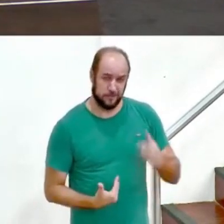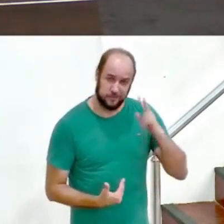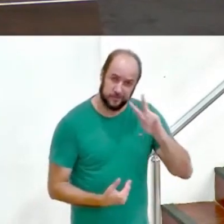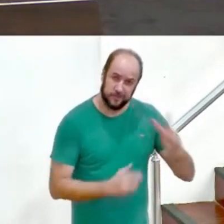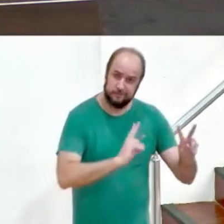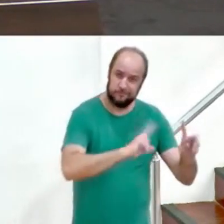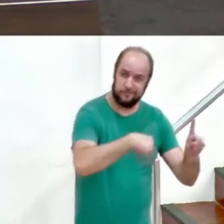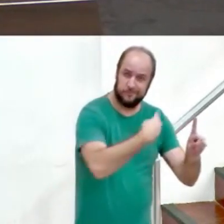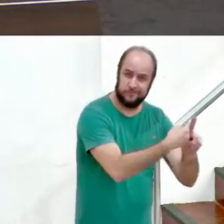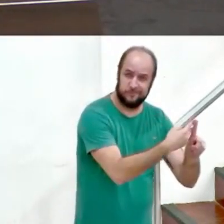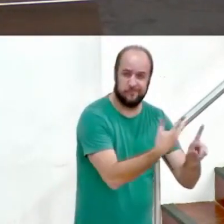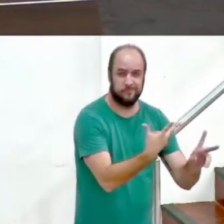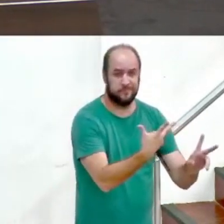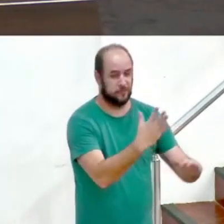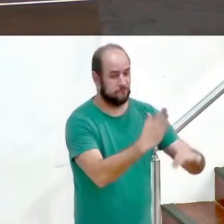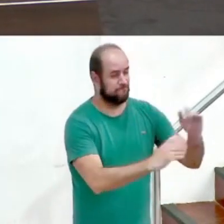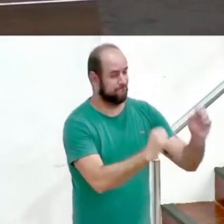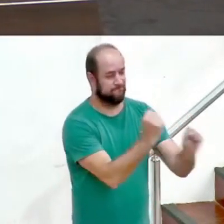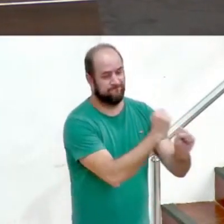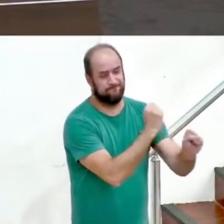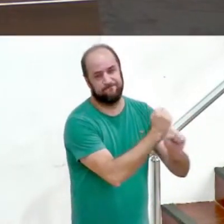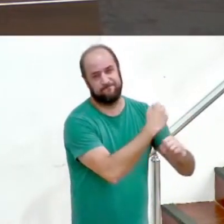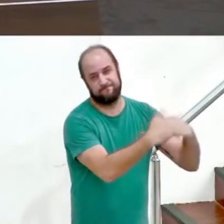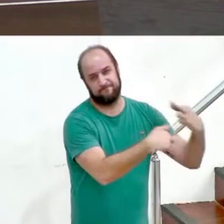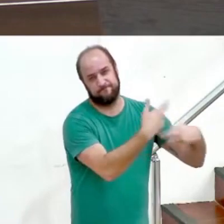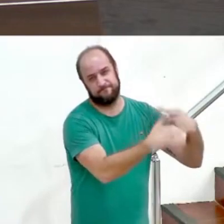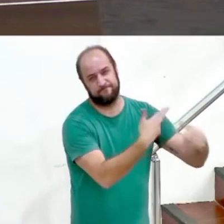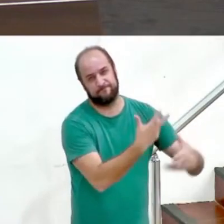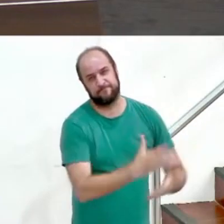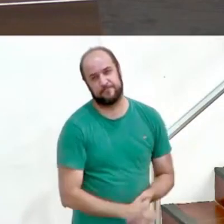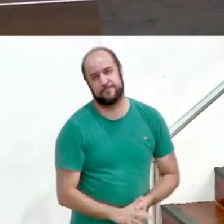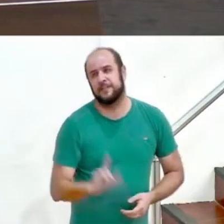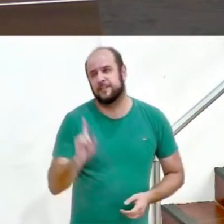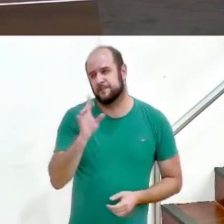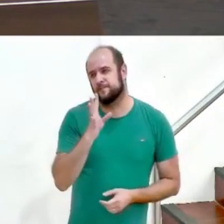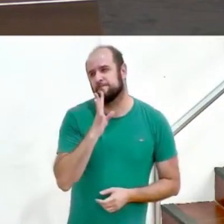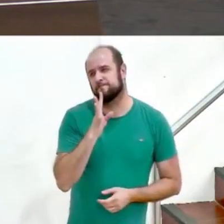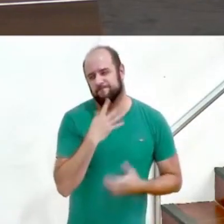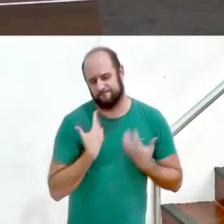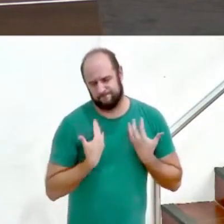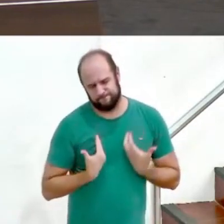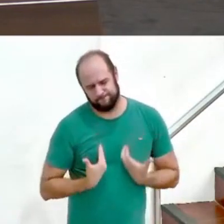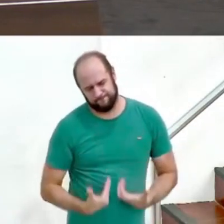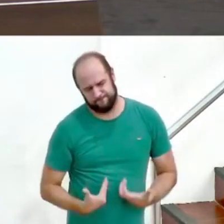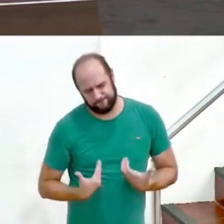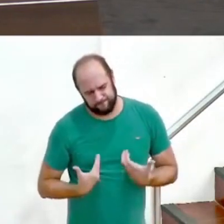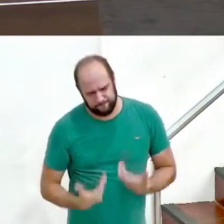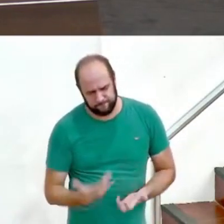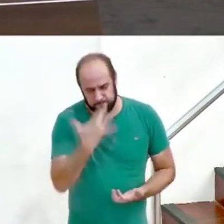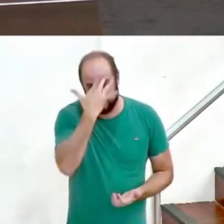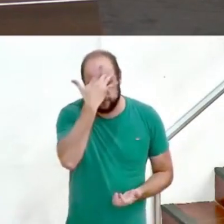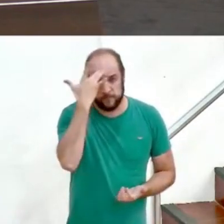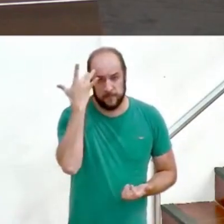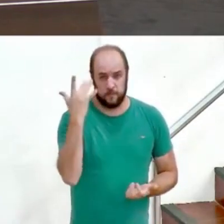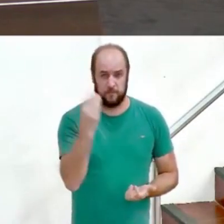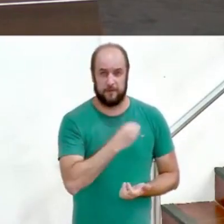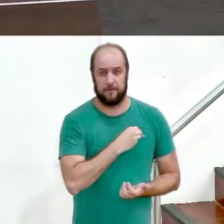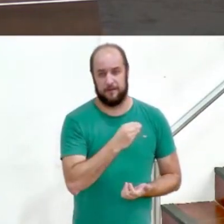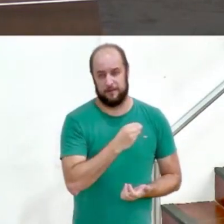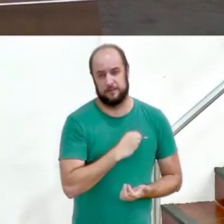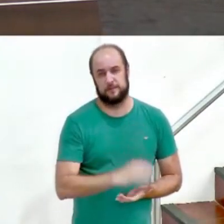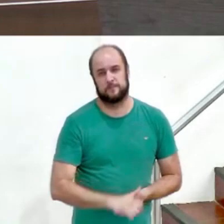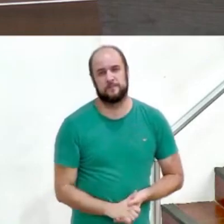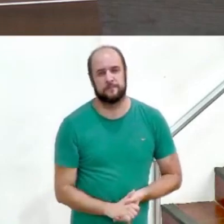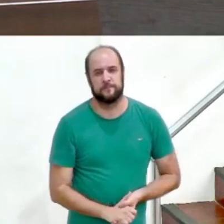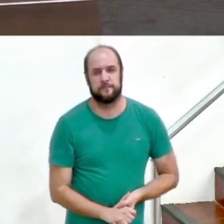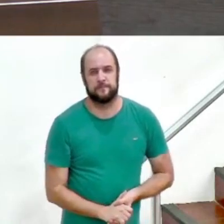segunda reconstrução. Deus conhece o sentimento de desânimo de seres humanos pecadores.